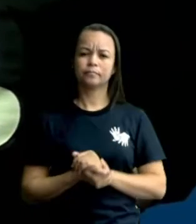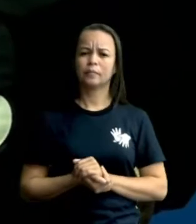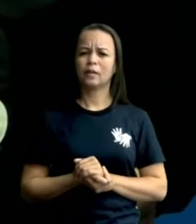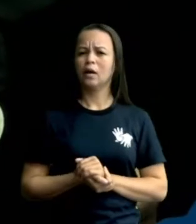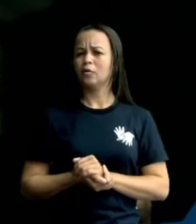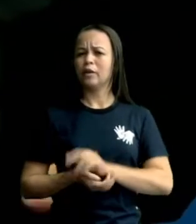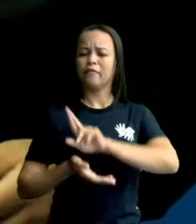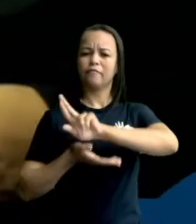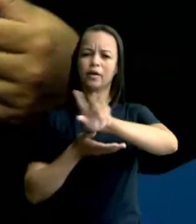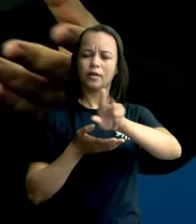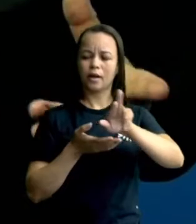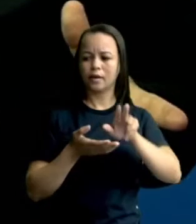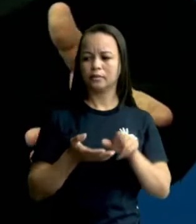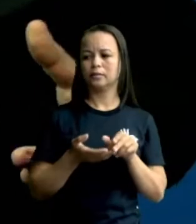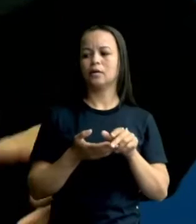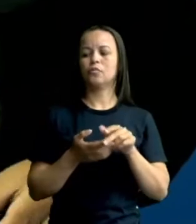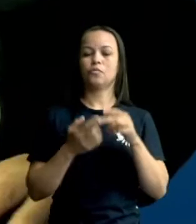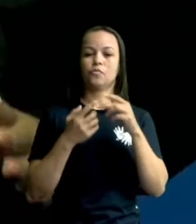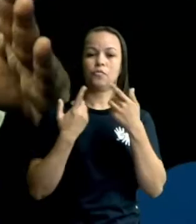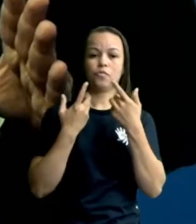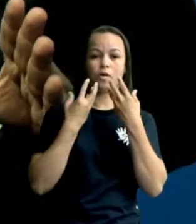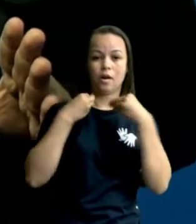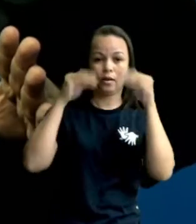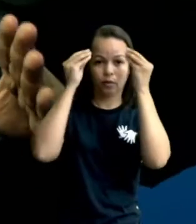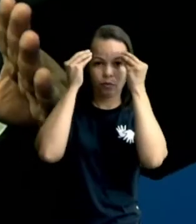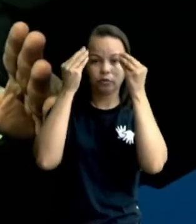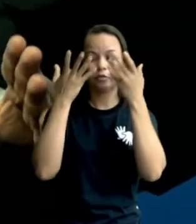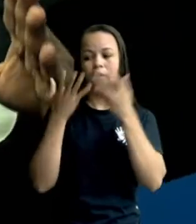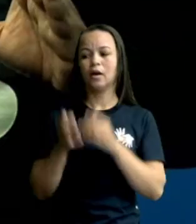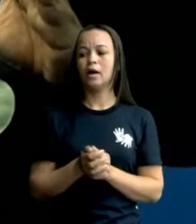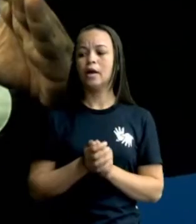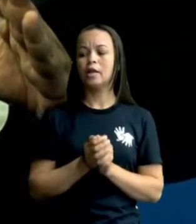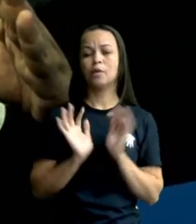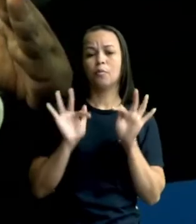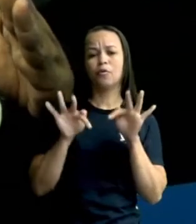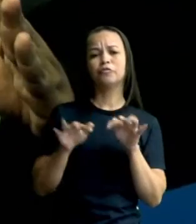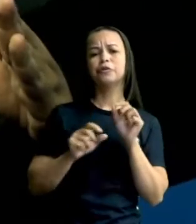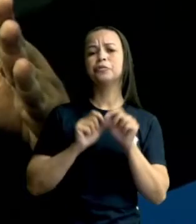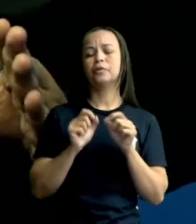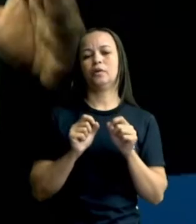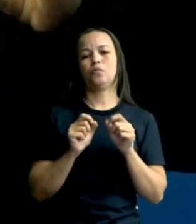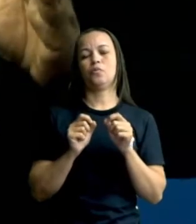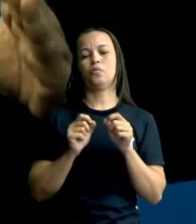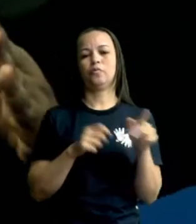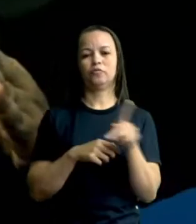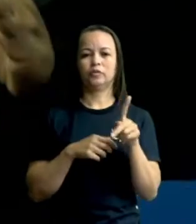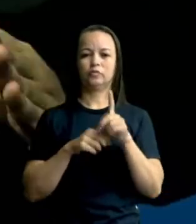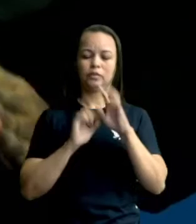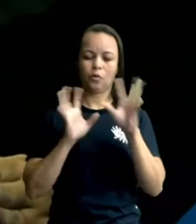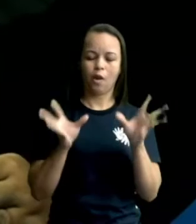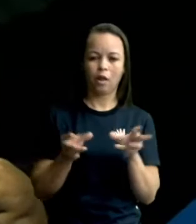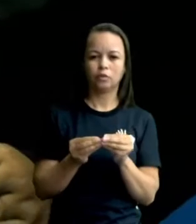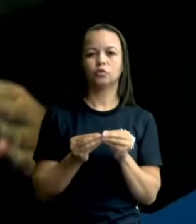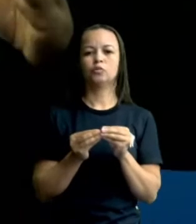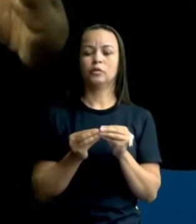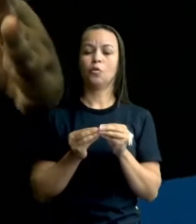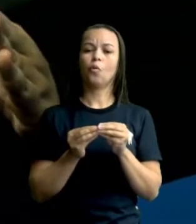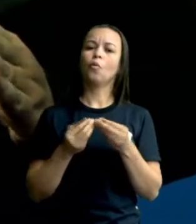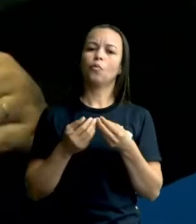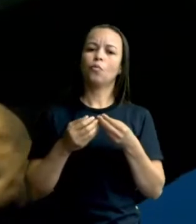uma variação linguística e, por último, o professor vai fazer um resuminho com as dicas